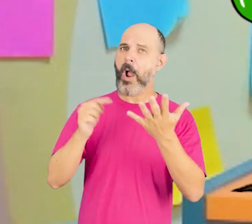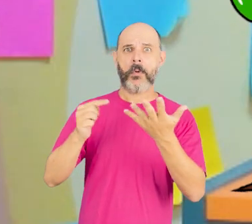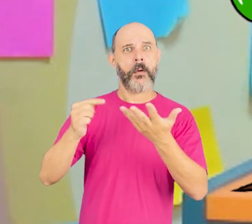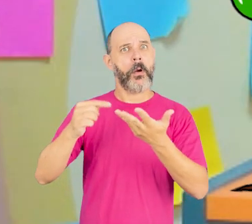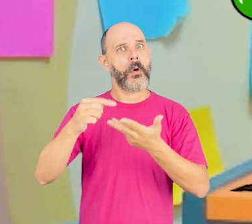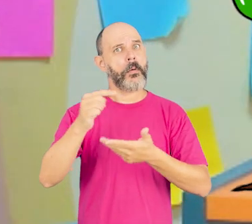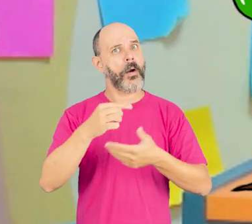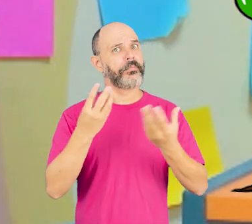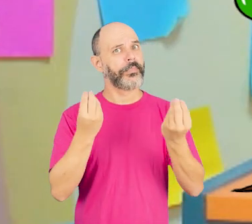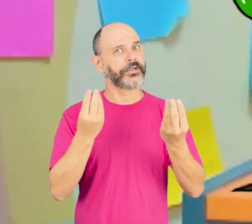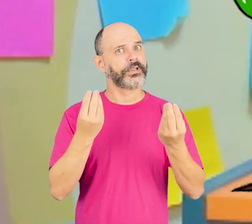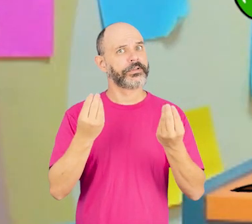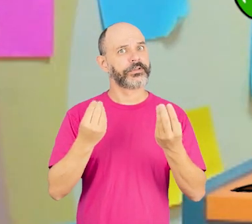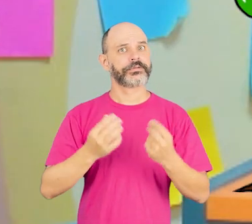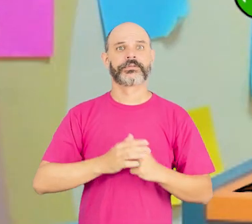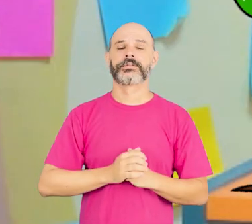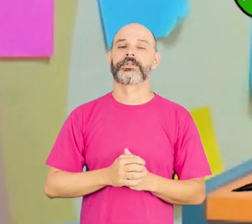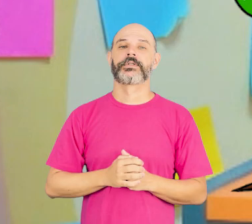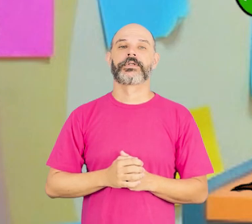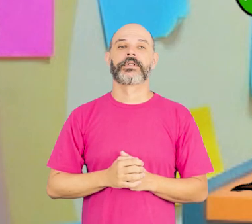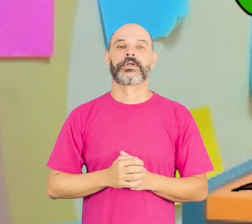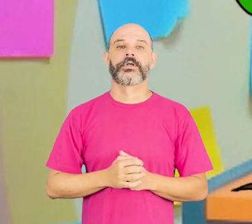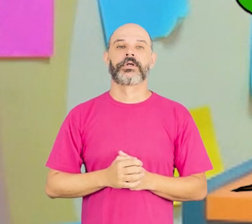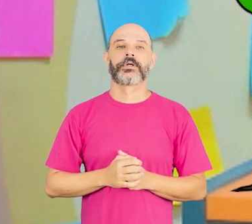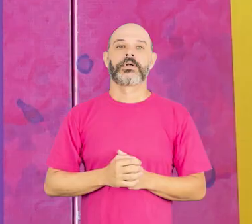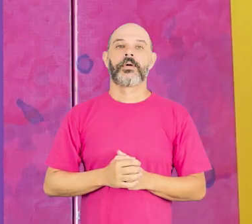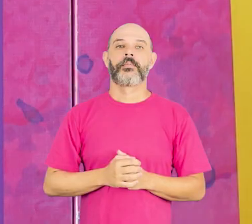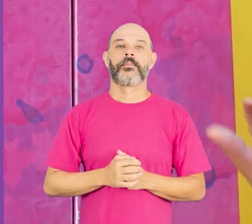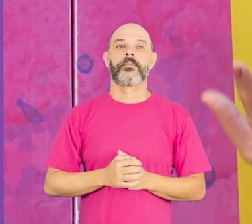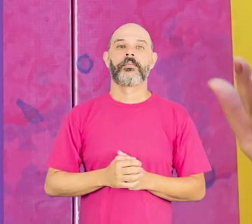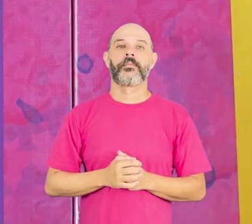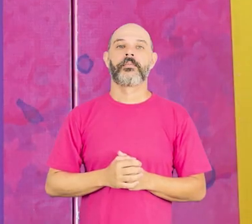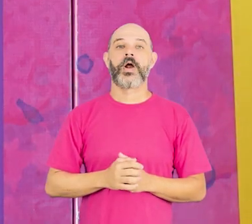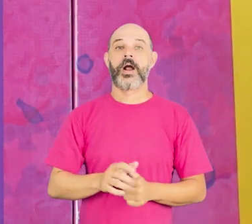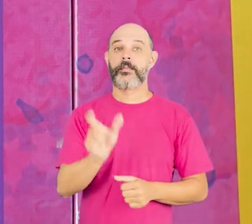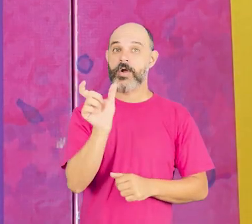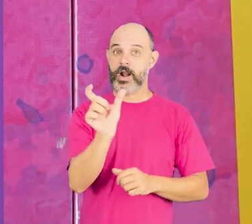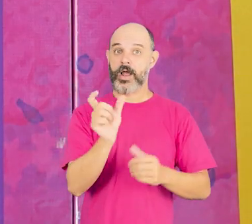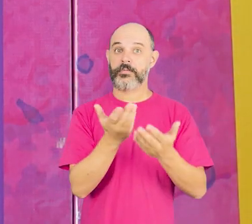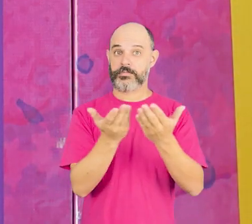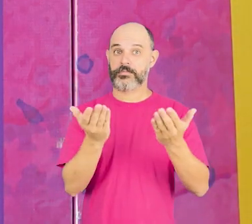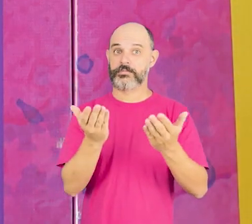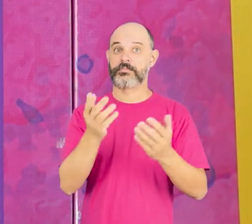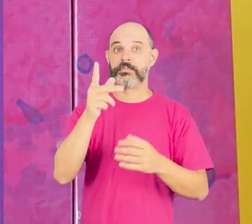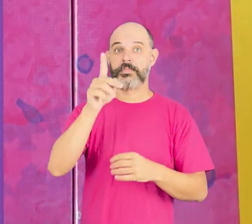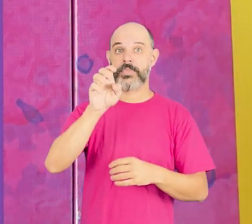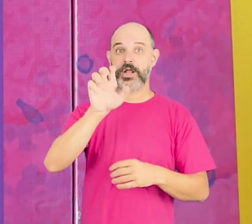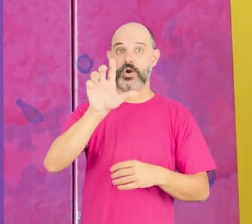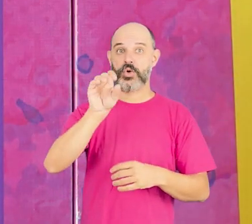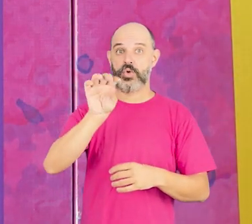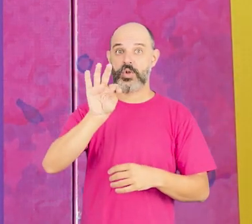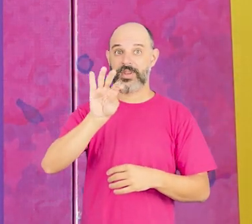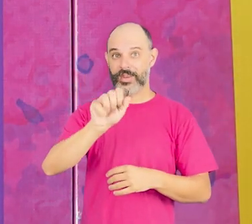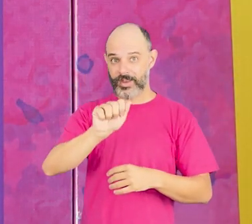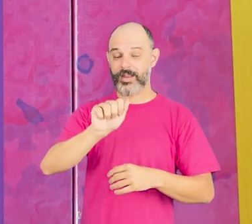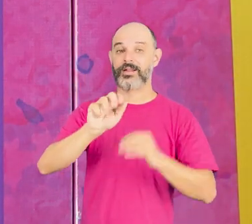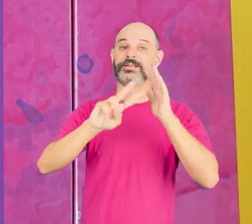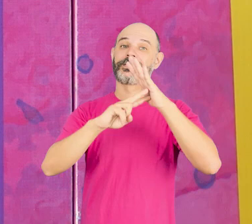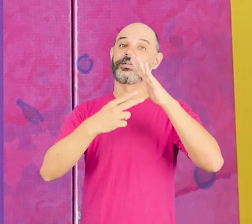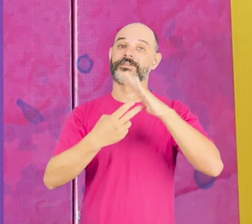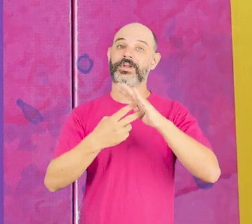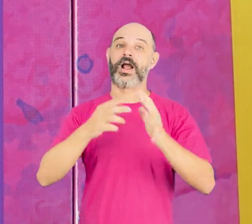Quantos juegos? Vamos allá! Pelota. Em espanhol, pelota